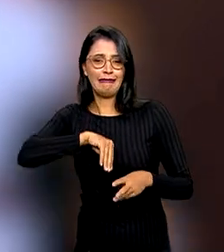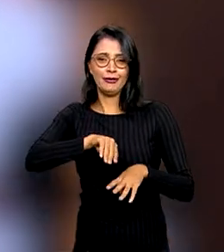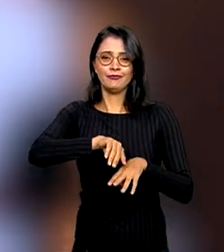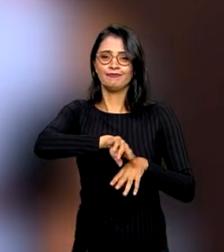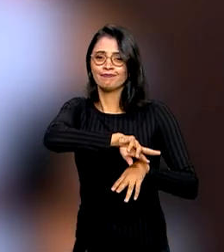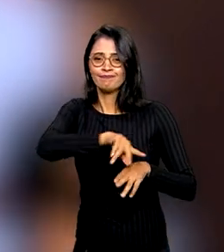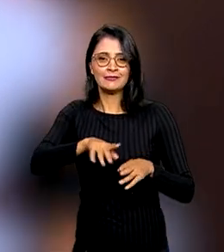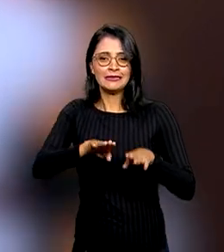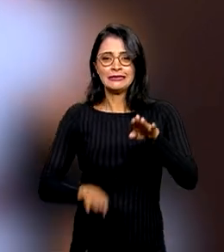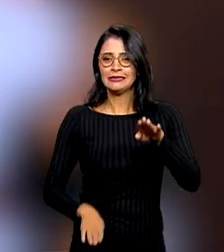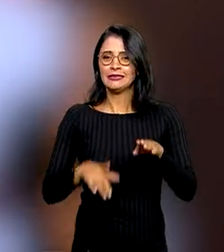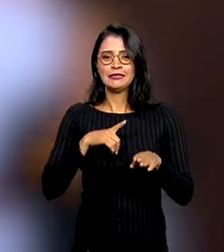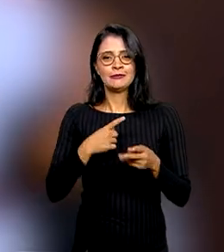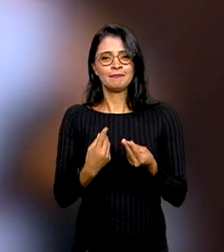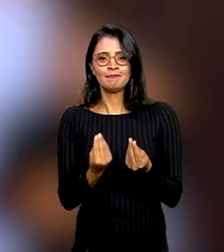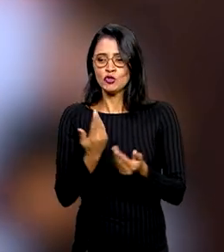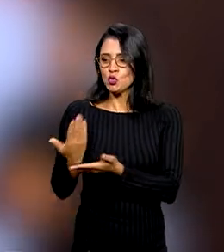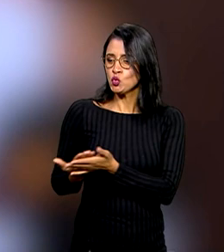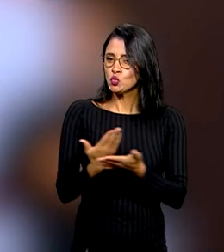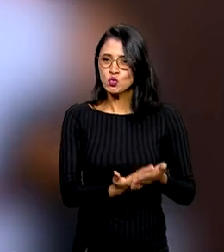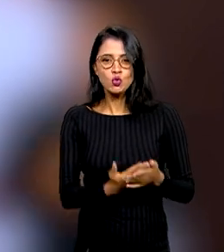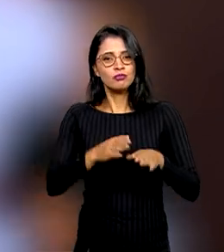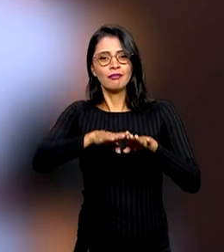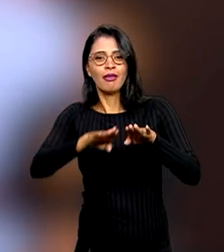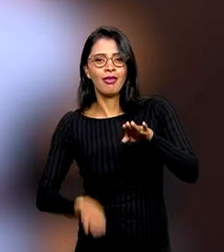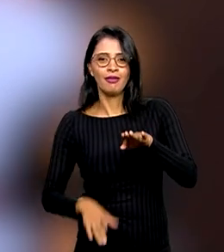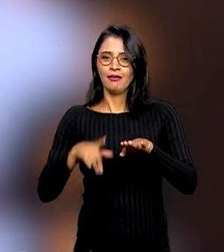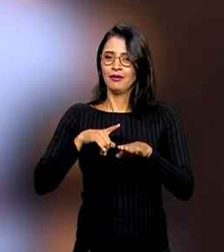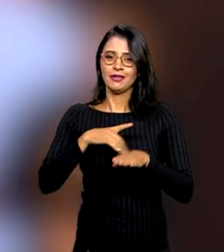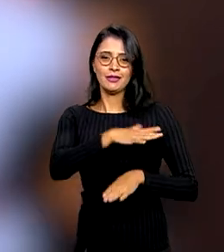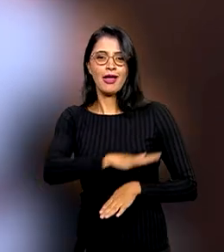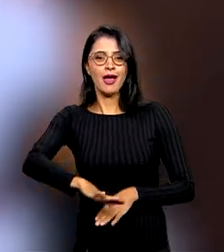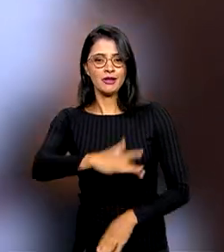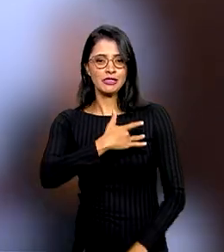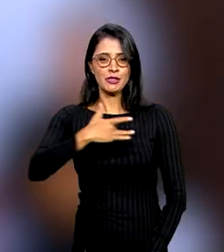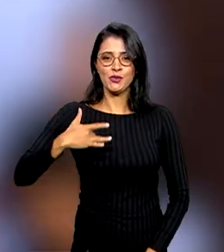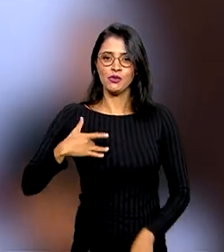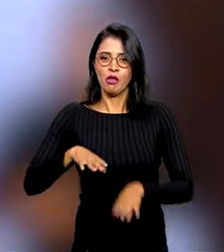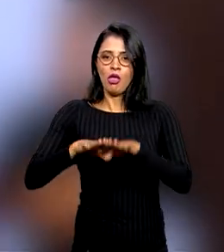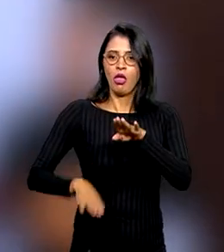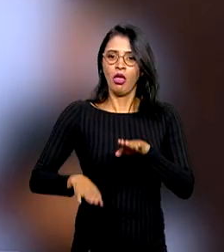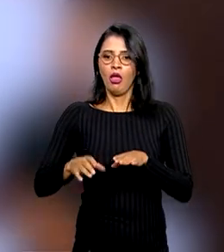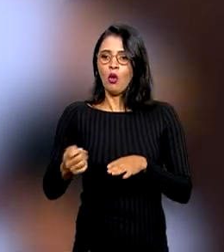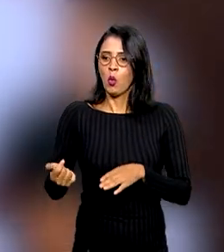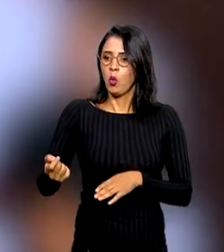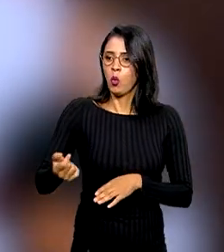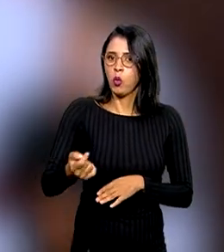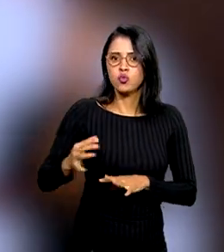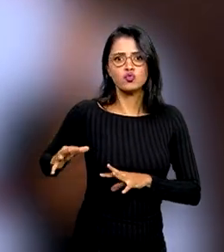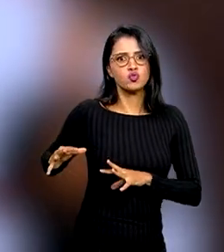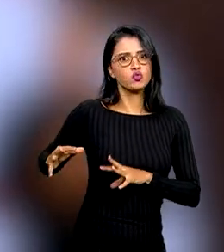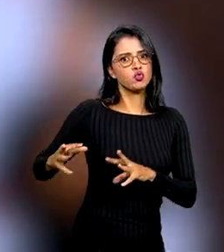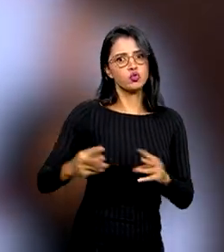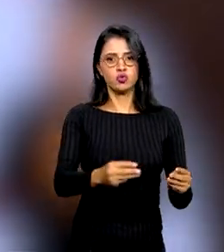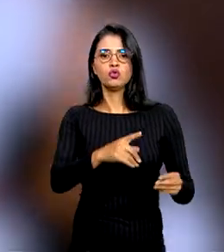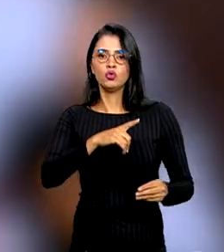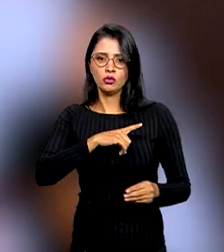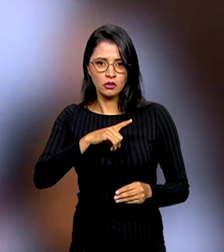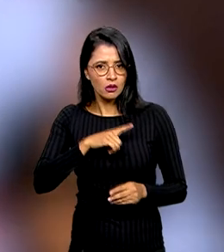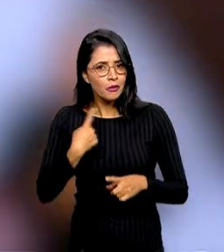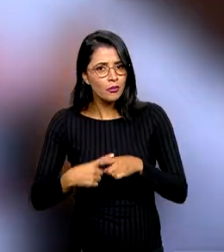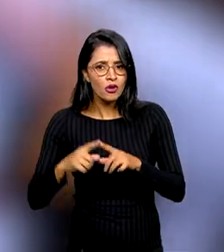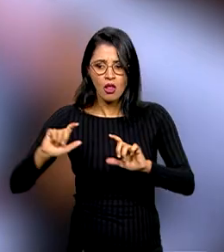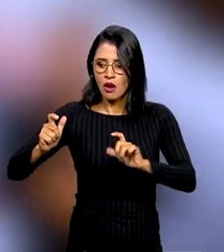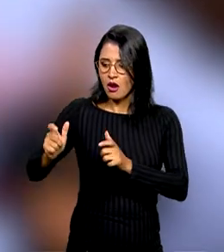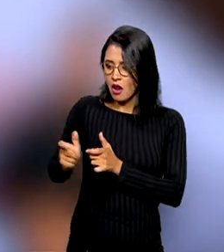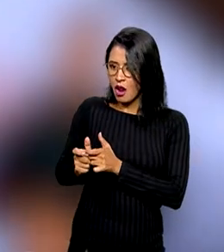é desigualdade de estudo, é desigualdade na saúde, é desigualdade em quase tudo que você pegar. Você tem uma